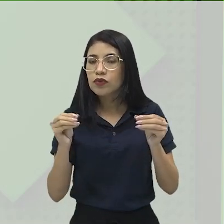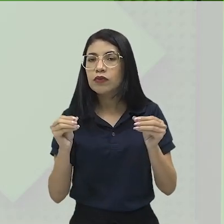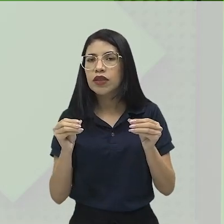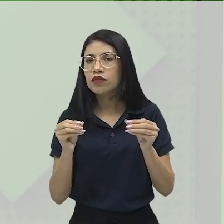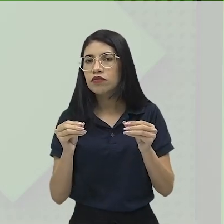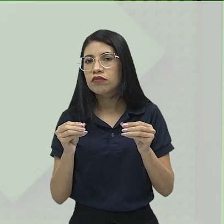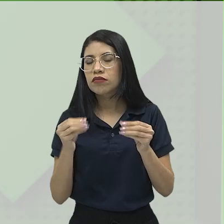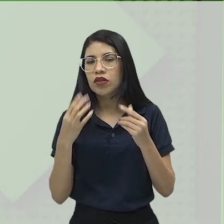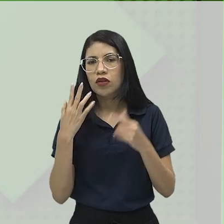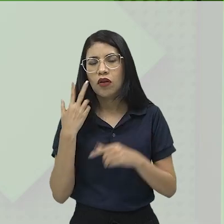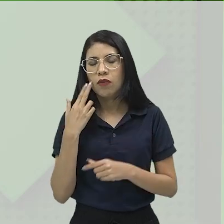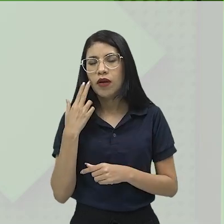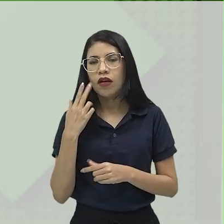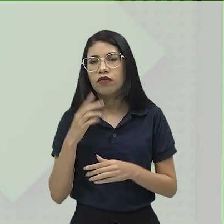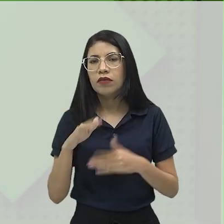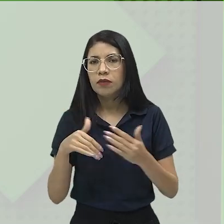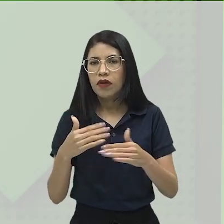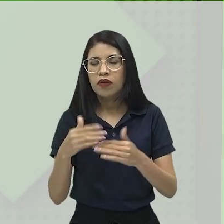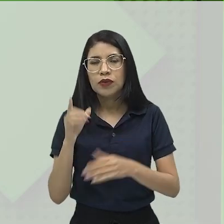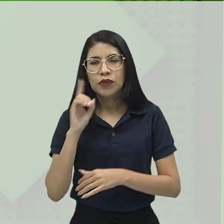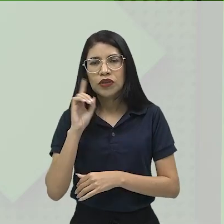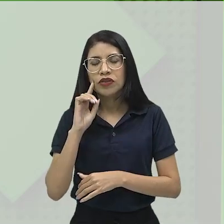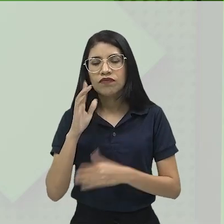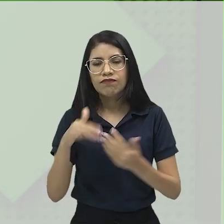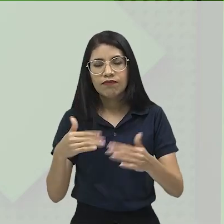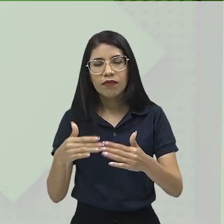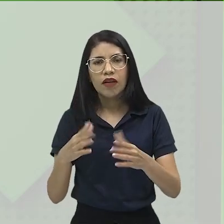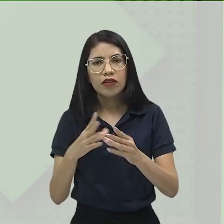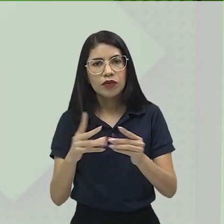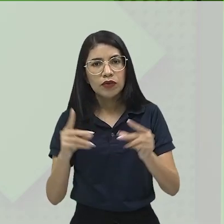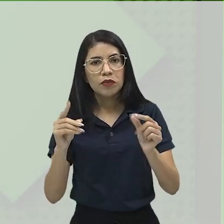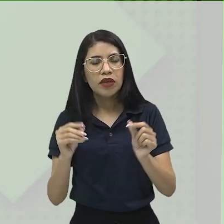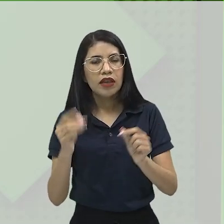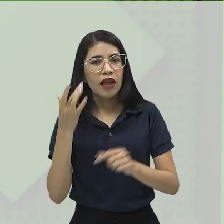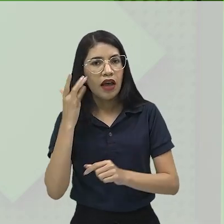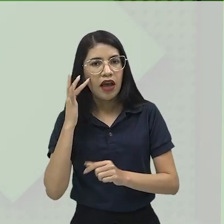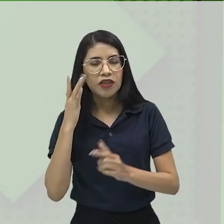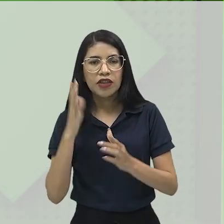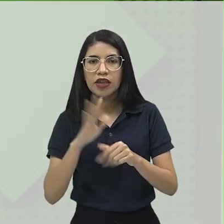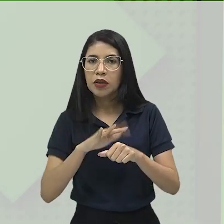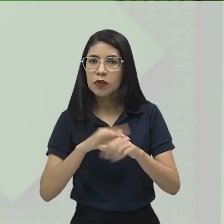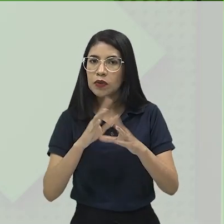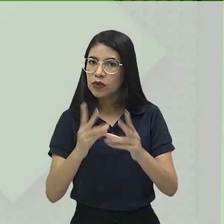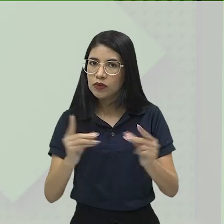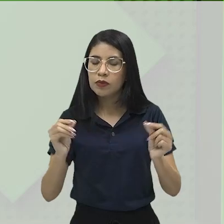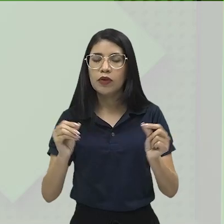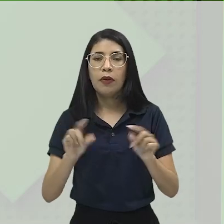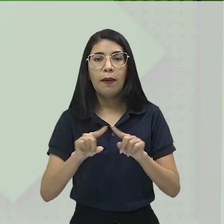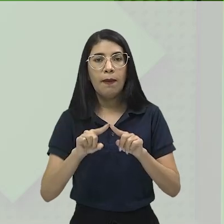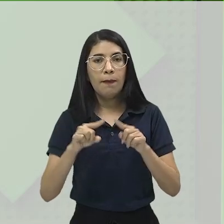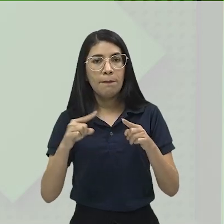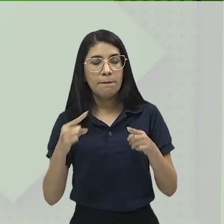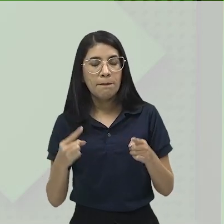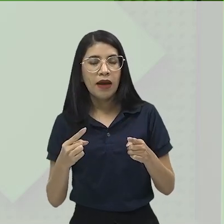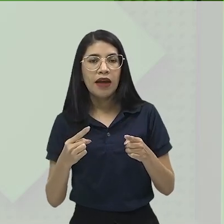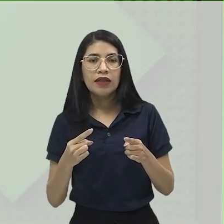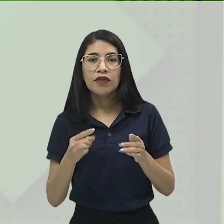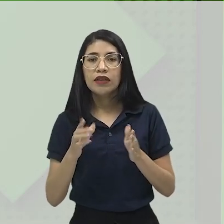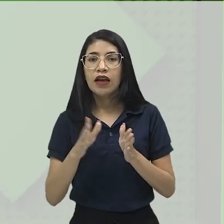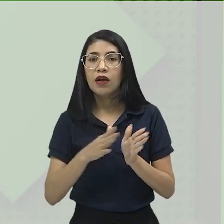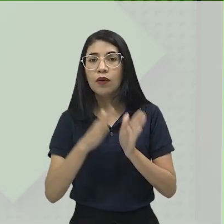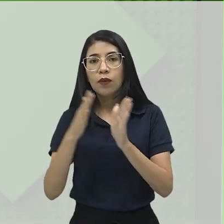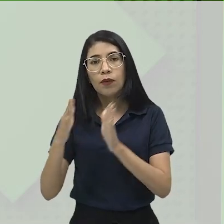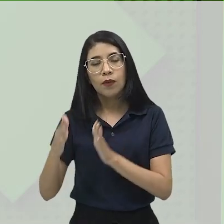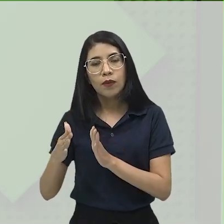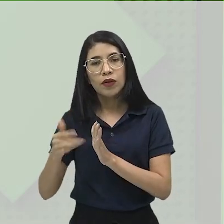normalmente, né, em alguns poucos dias, e a pessoa vai achar que resolveu o problema. Porém, gente, ela entra ali, né, no